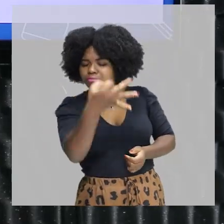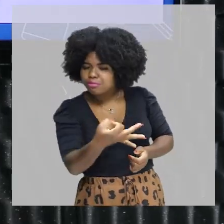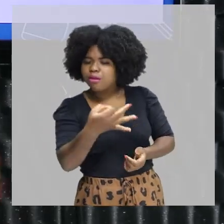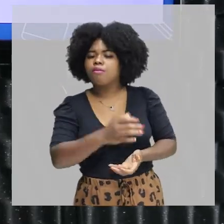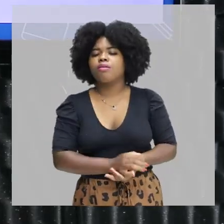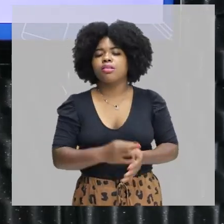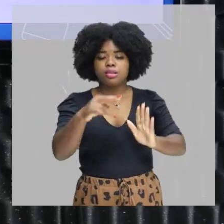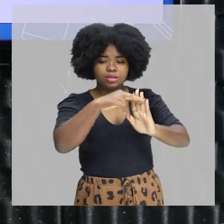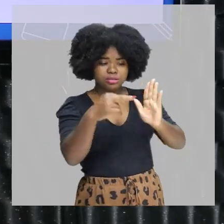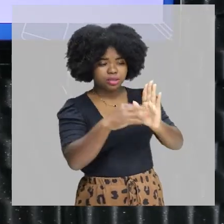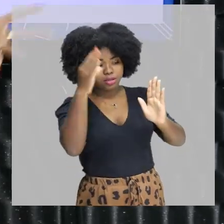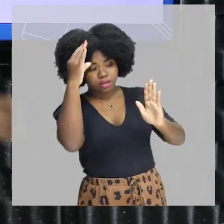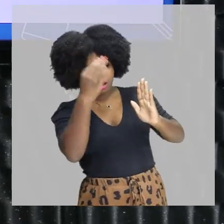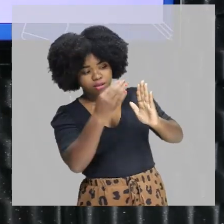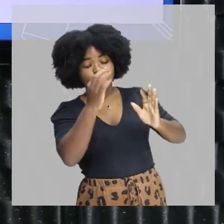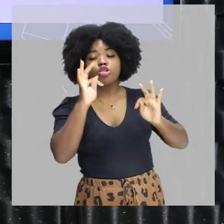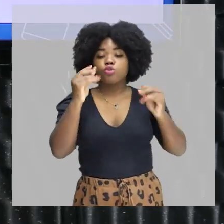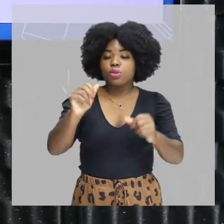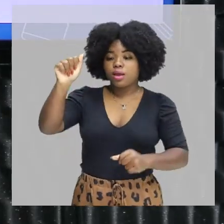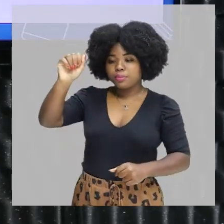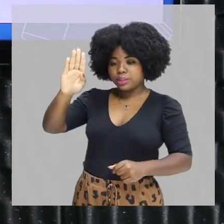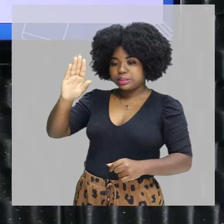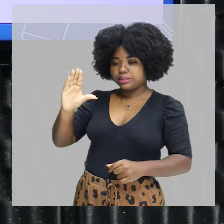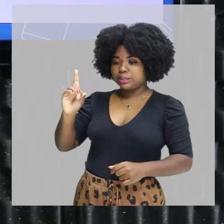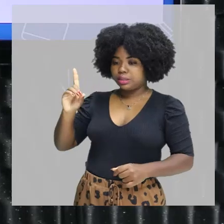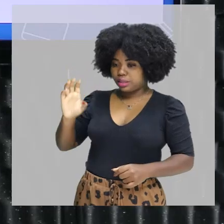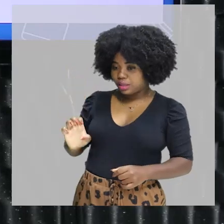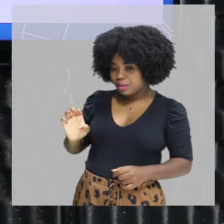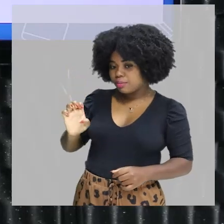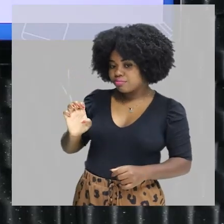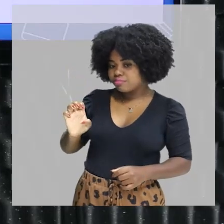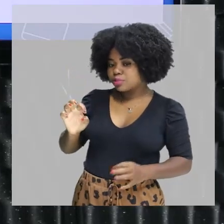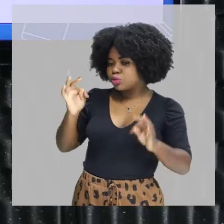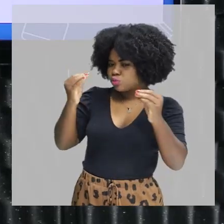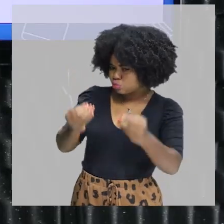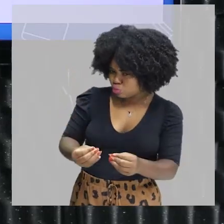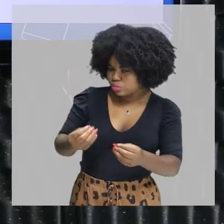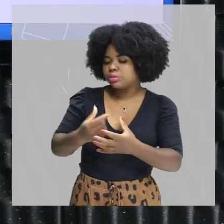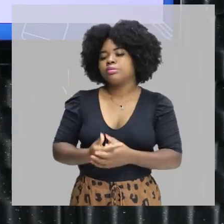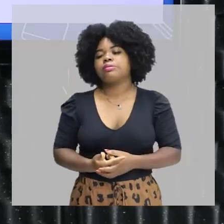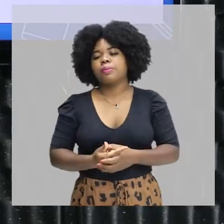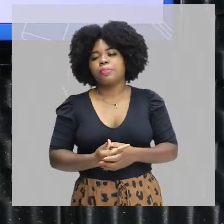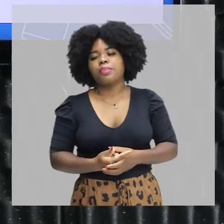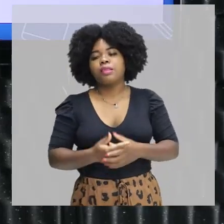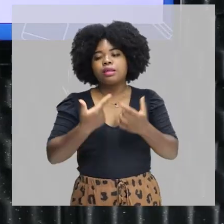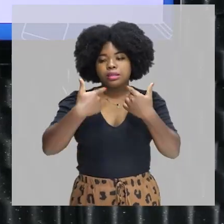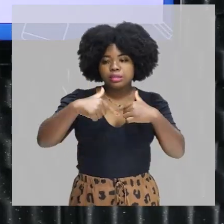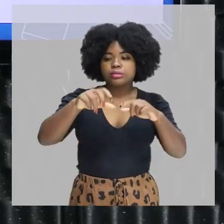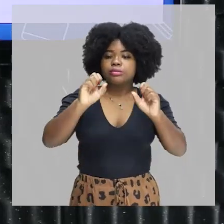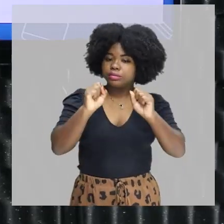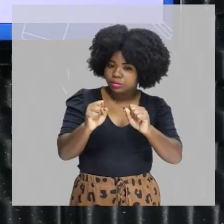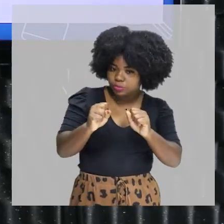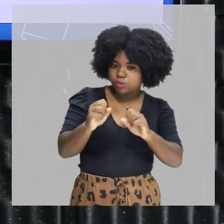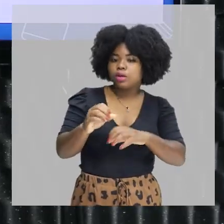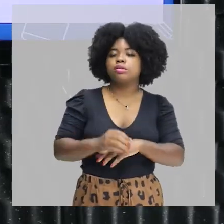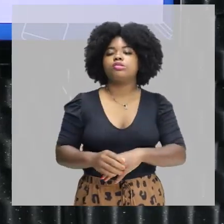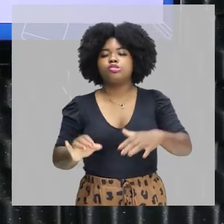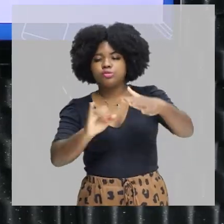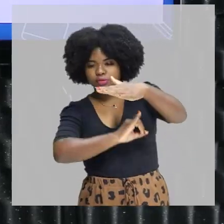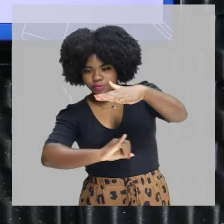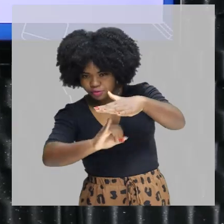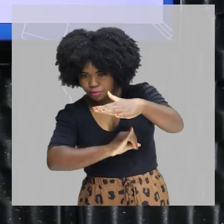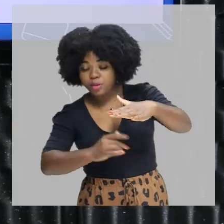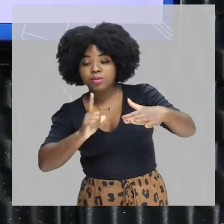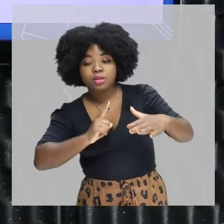essas proposições aqui, todas essas alternativas, na linguagem, tem também na linguagem coloquial, tem entendimento? Tem.